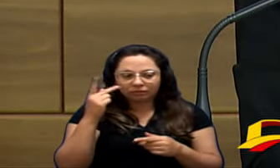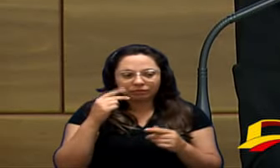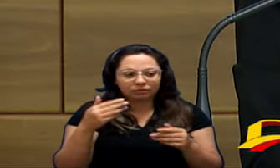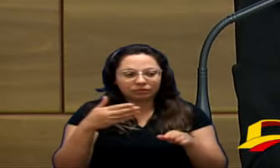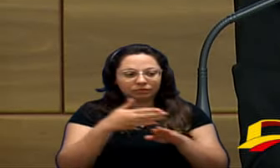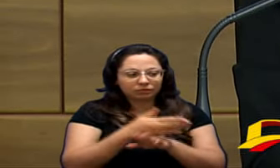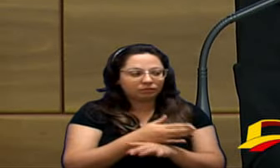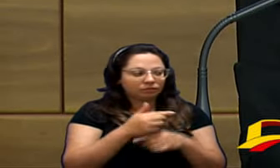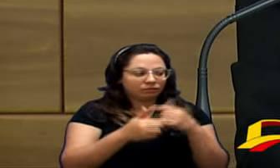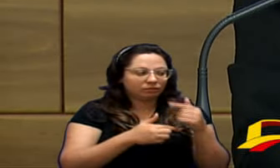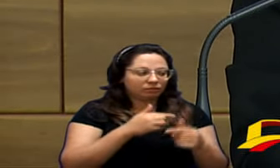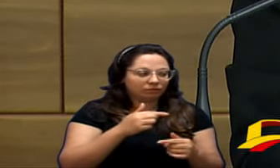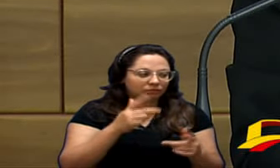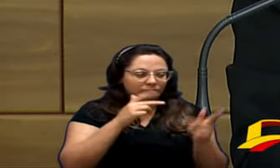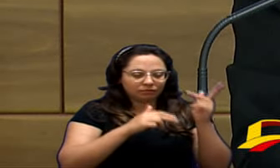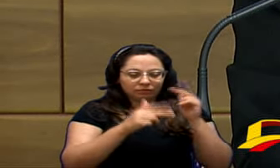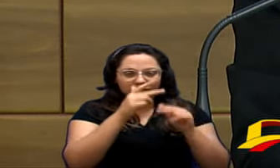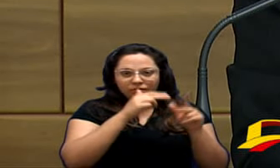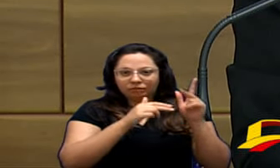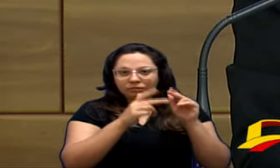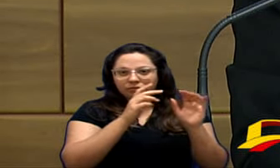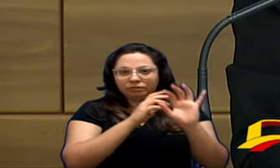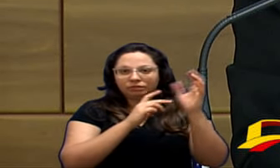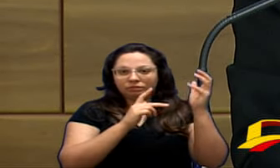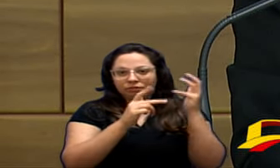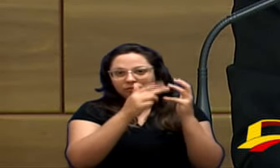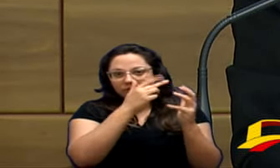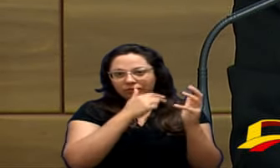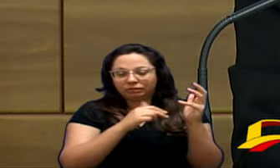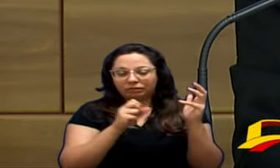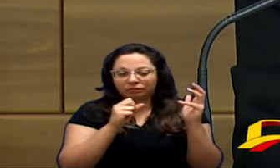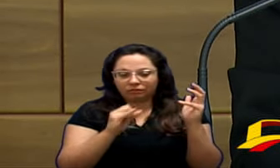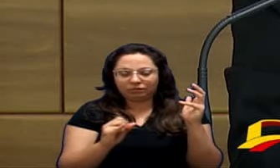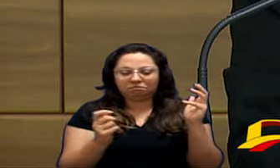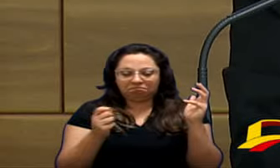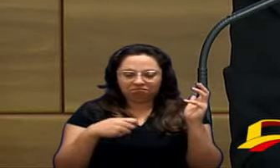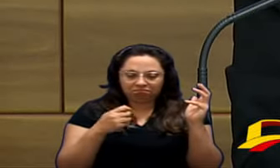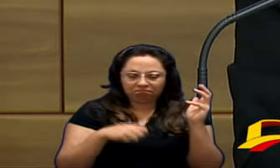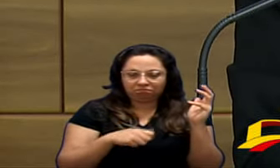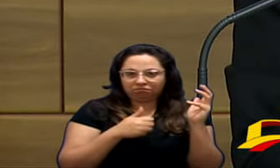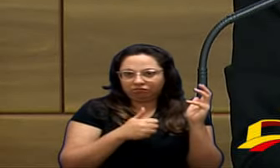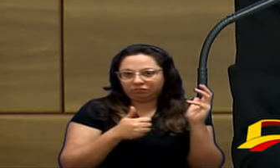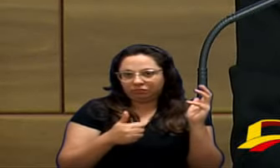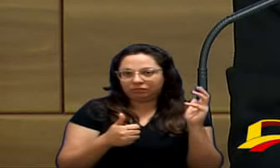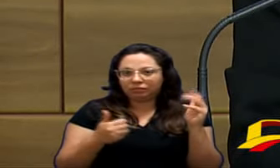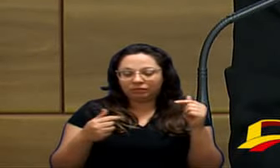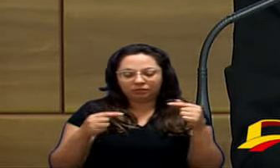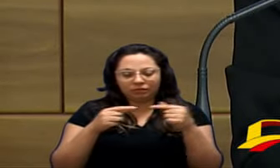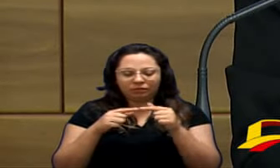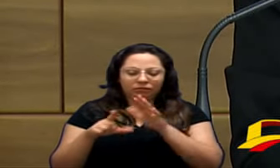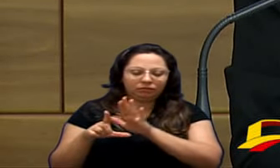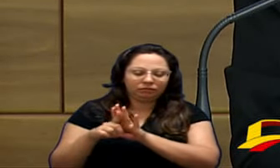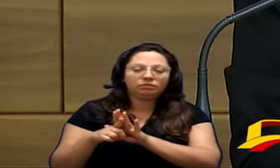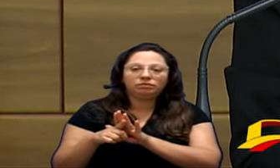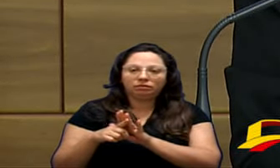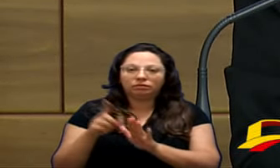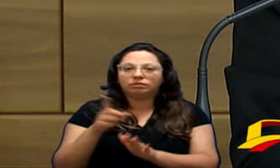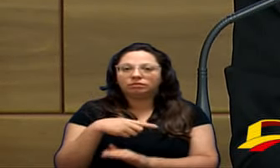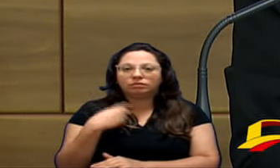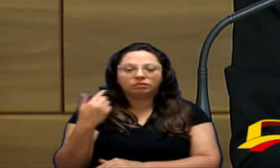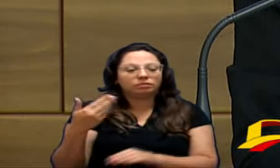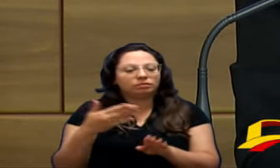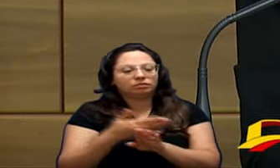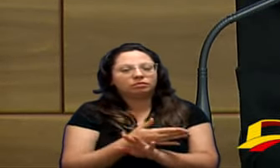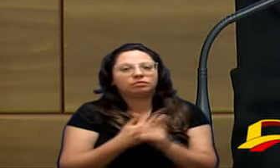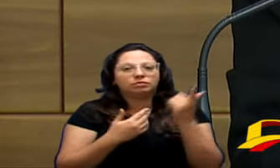dele para fazer uma análise se for pertinente o pedido de corte seja enquadrado na legislação a gente vai conseguir com certeza